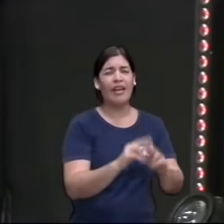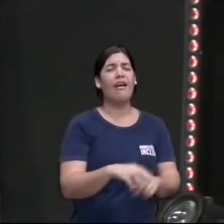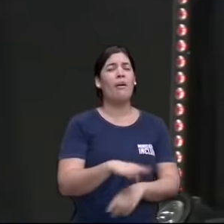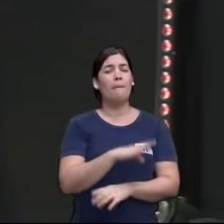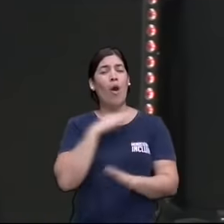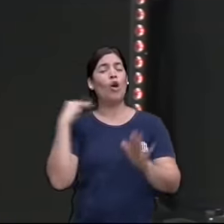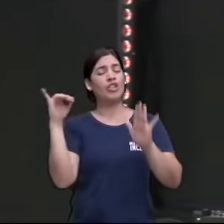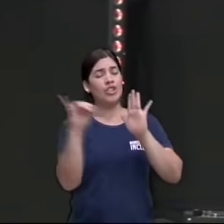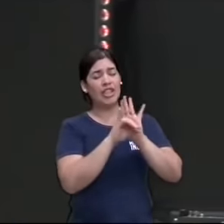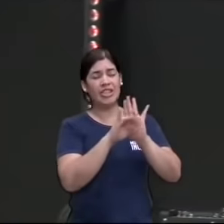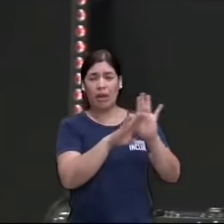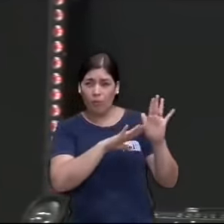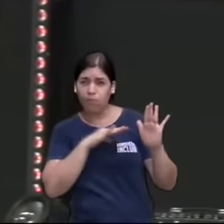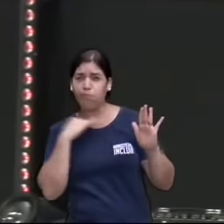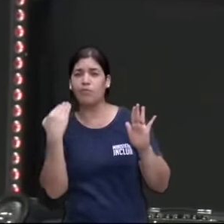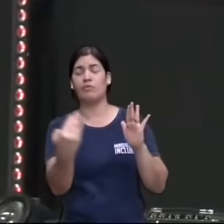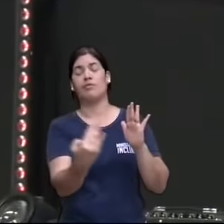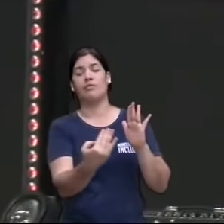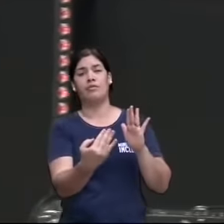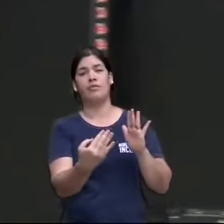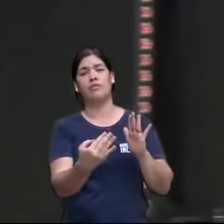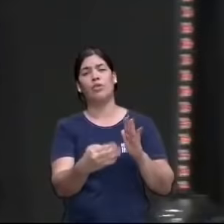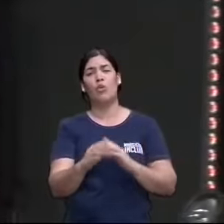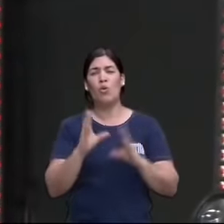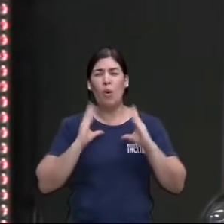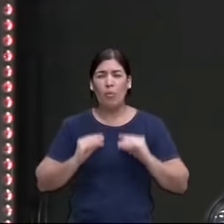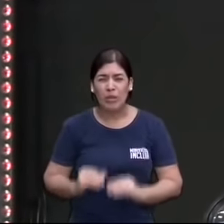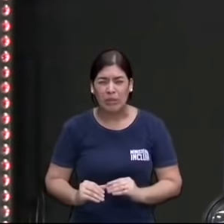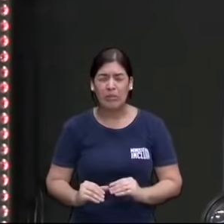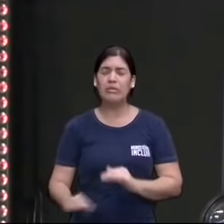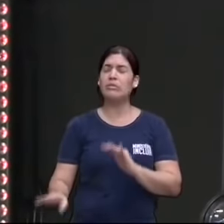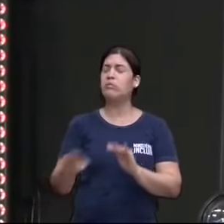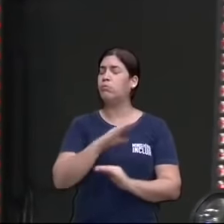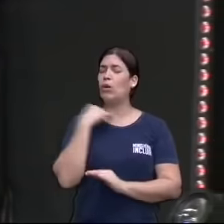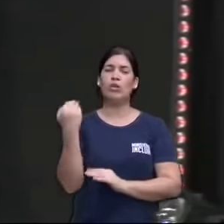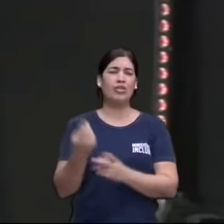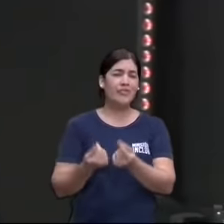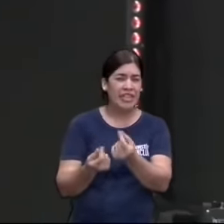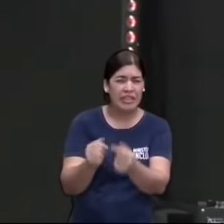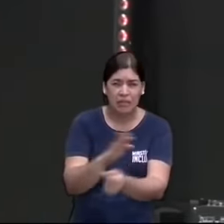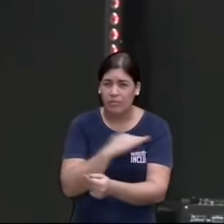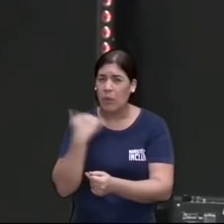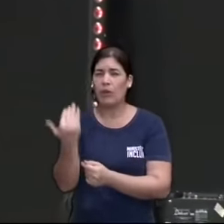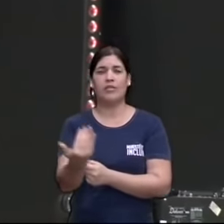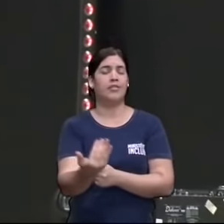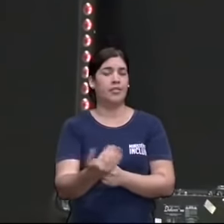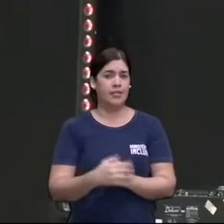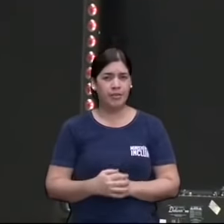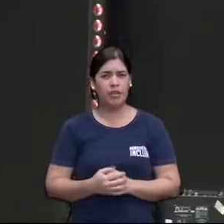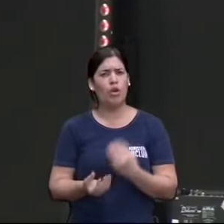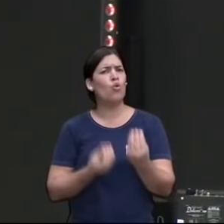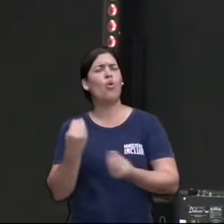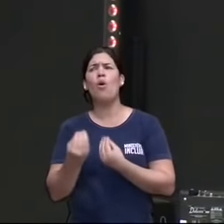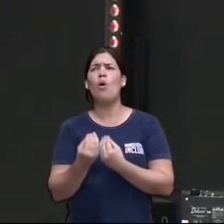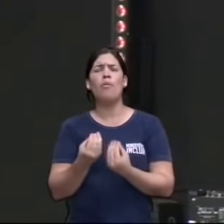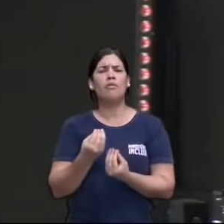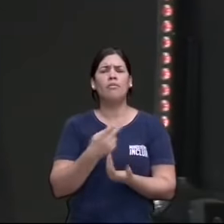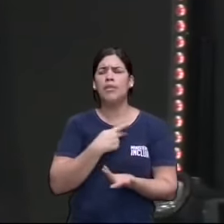identidade, mortes de comportamento, mortes financeiras, mortes existenciais. Como assim,